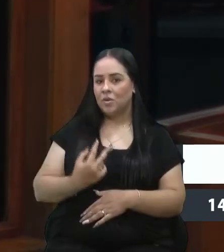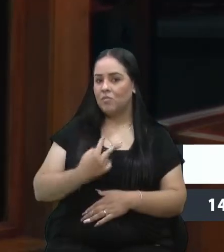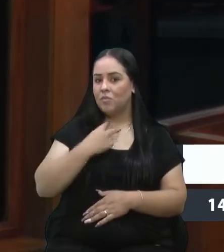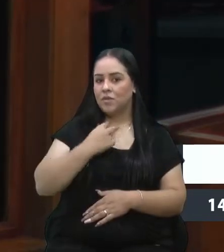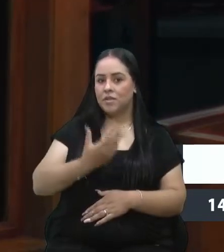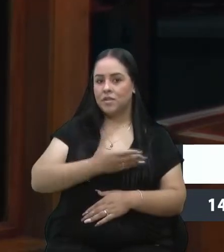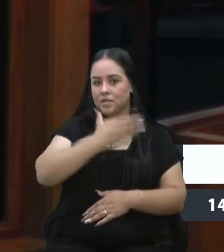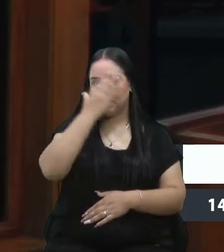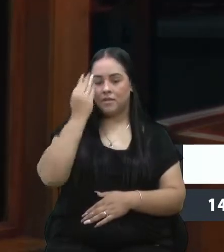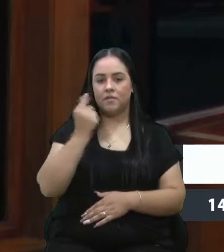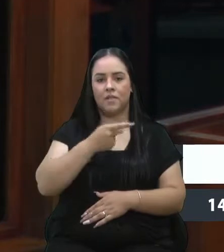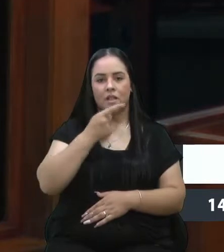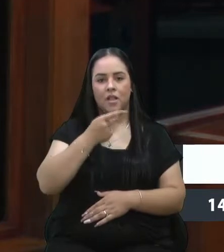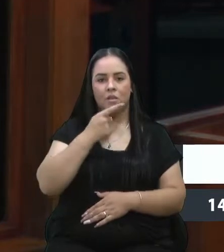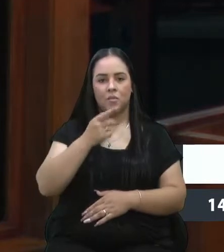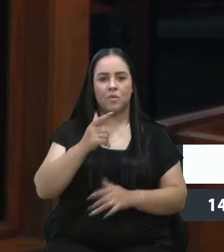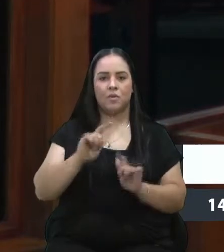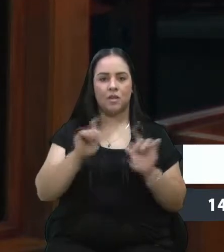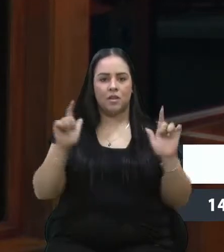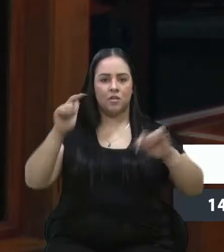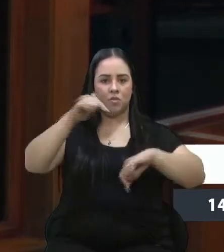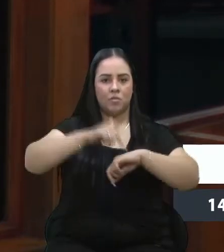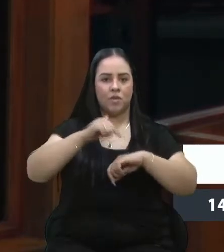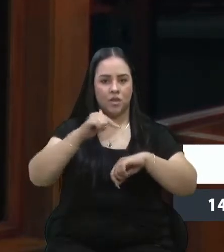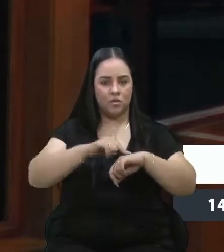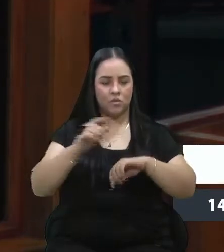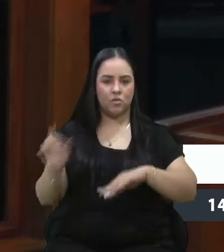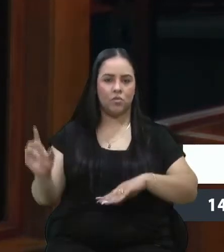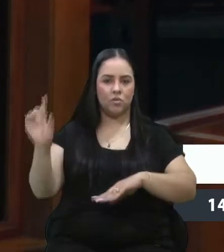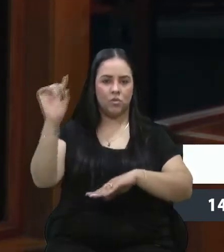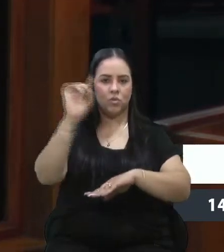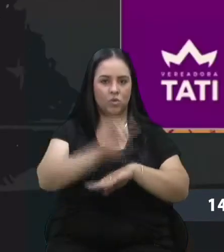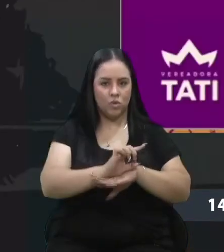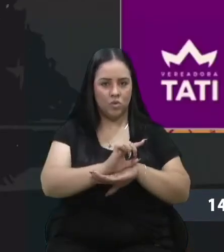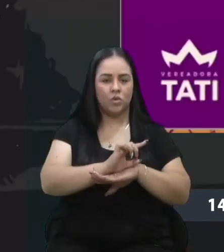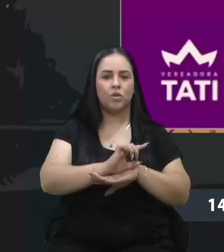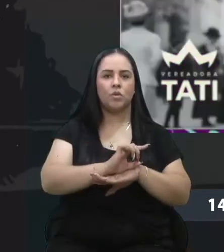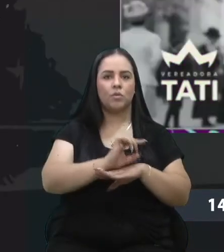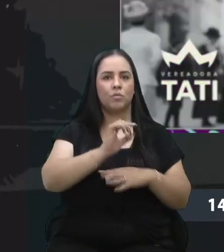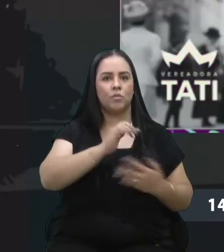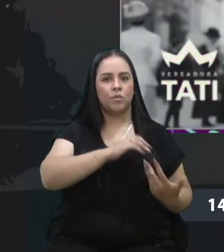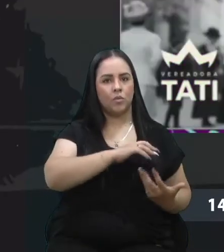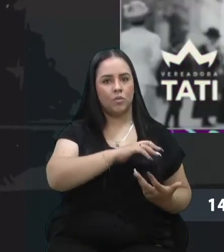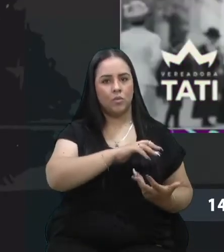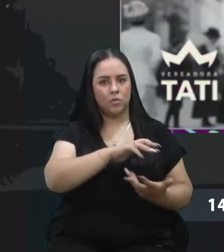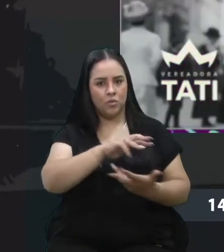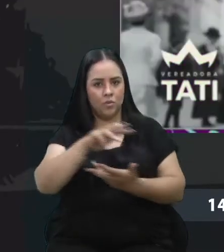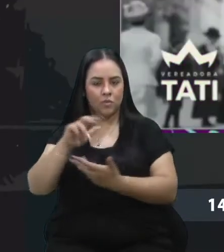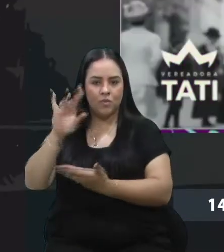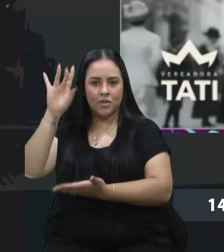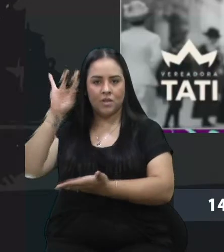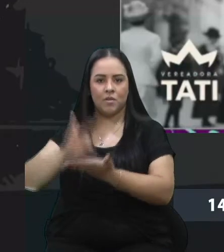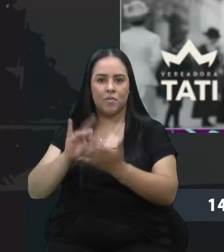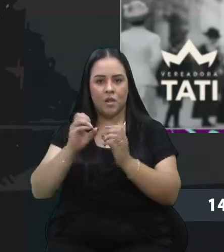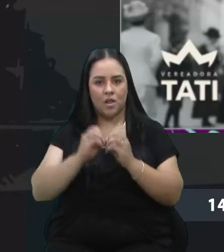grande expediente hoje, sobre o Dia Internacional, que foi oficializado pela ONU em